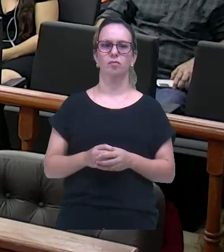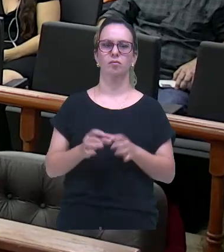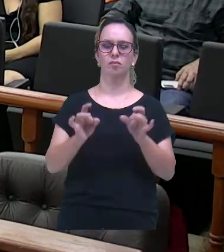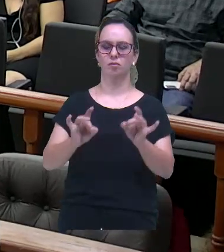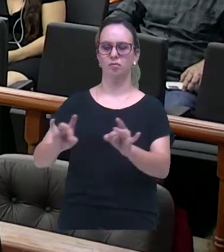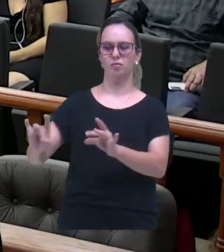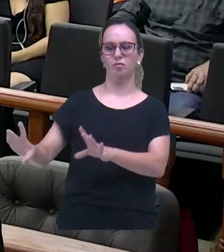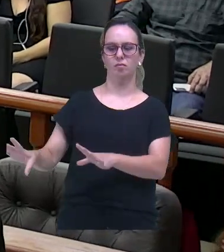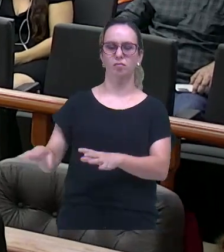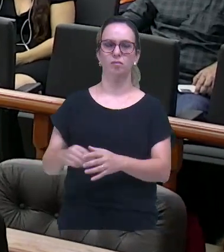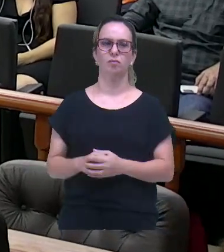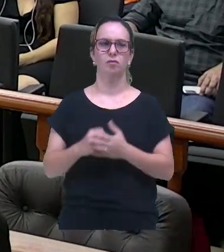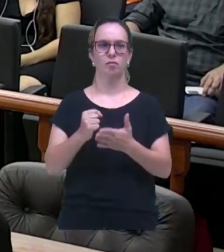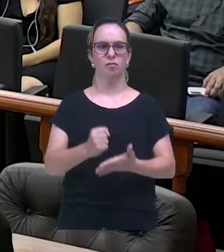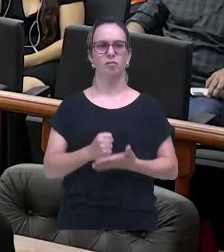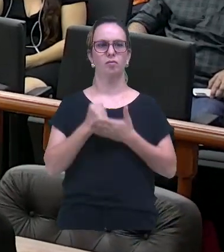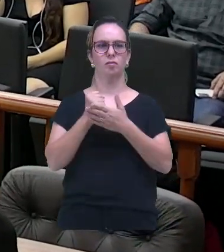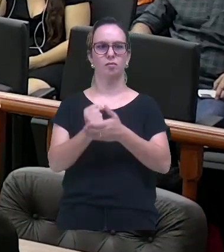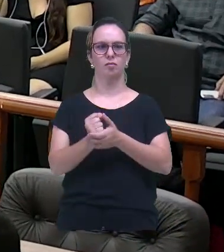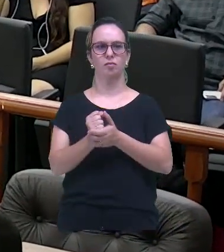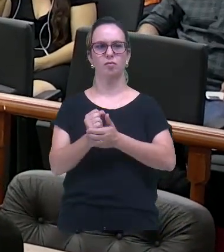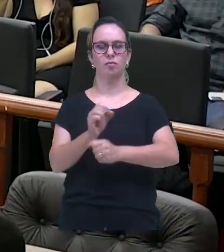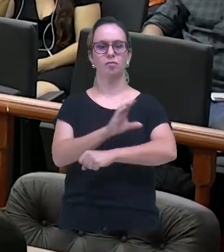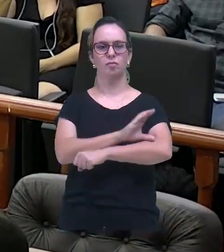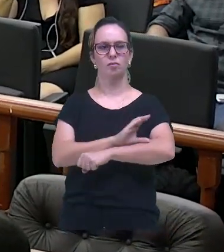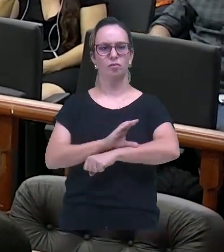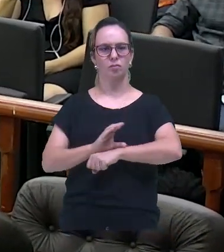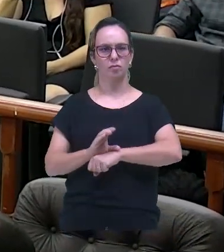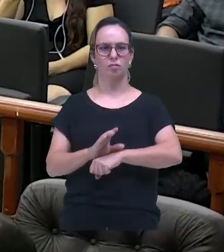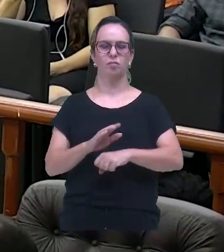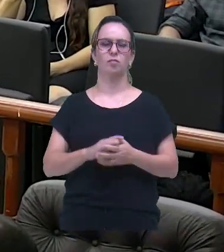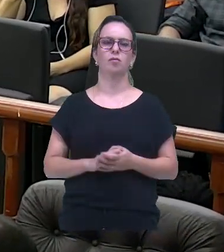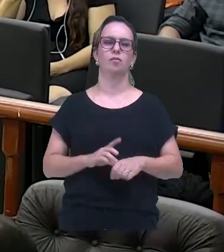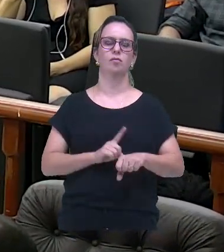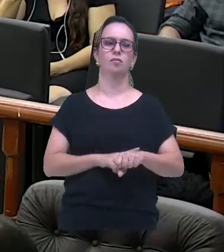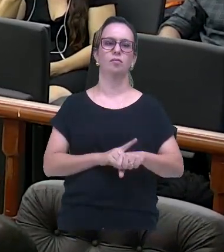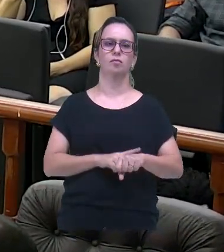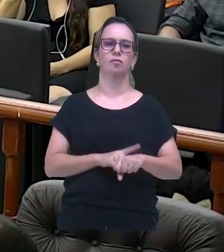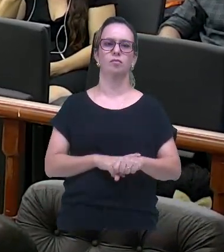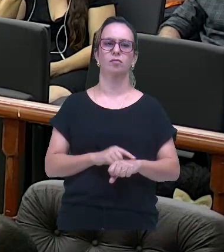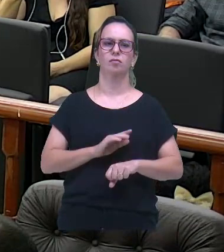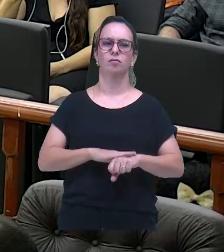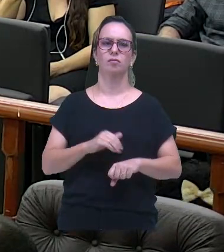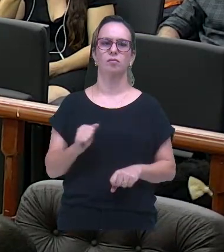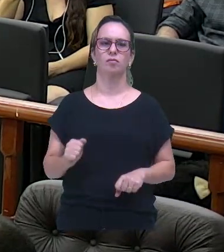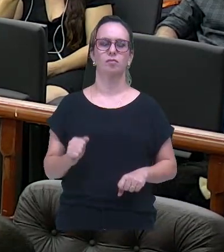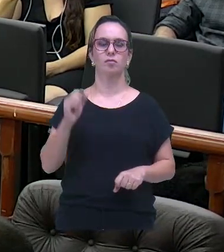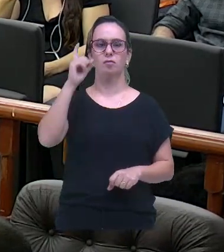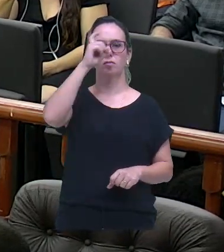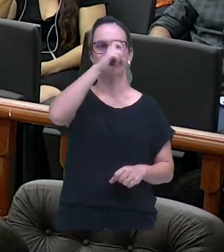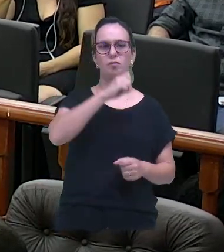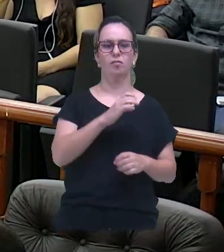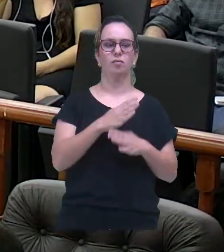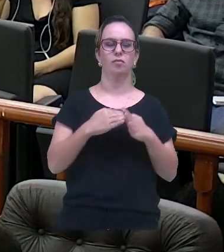dando apoio e conforto necessário nos momentos mais difíceis. A todos os profissionais de saúde que fizeram parte de